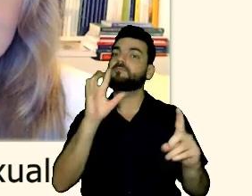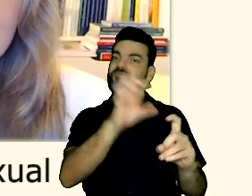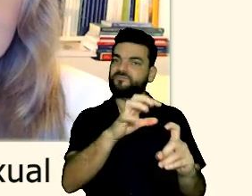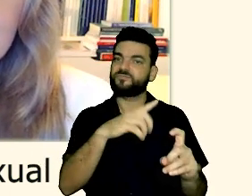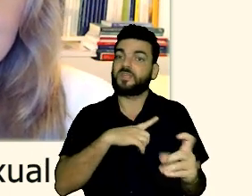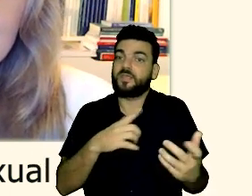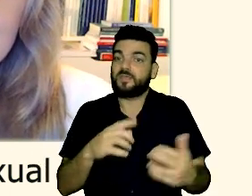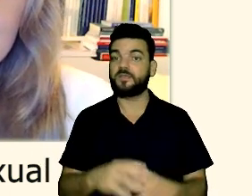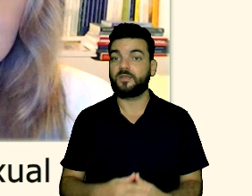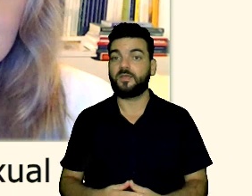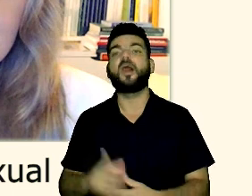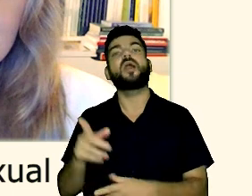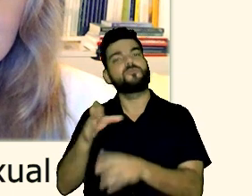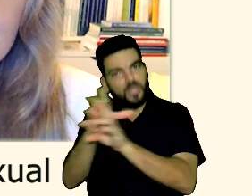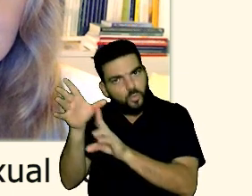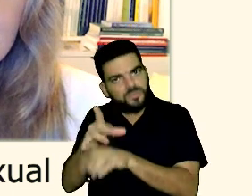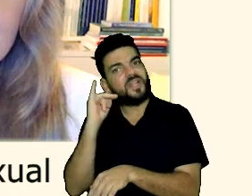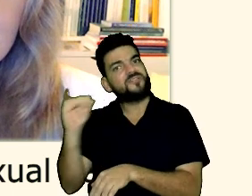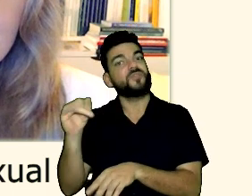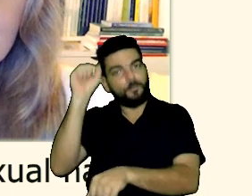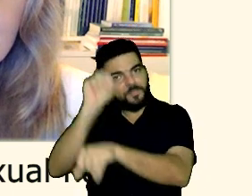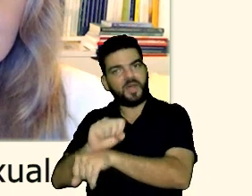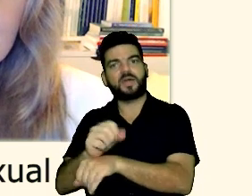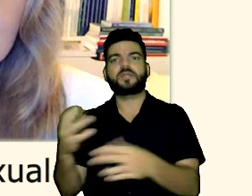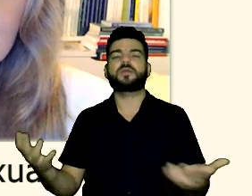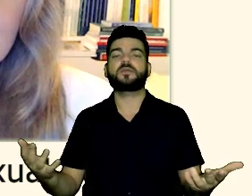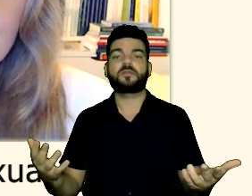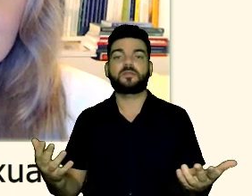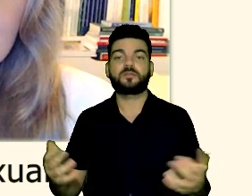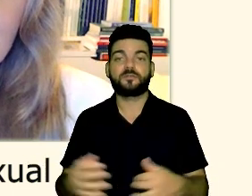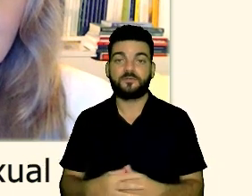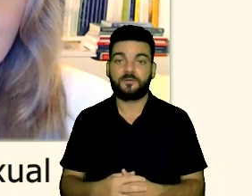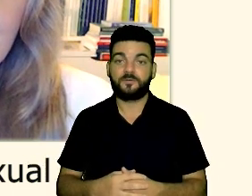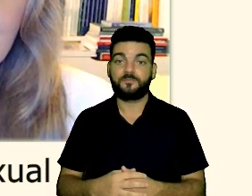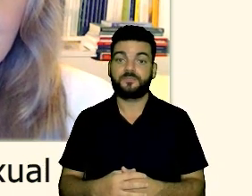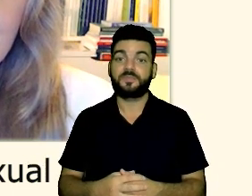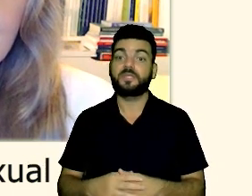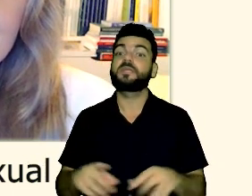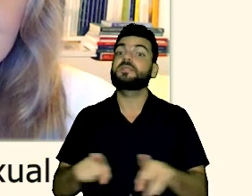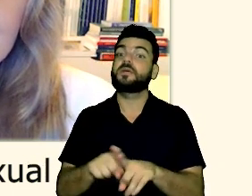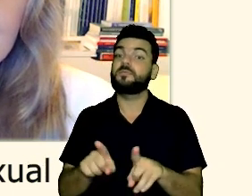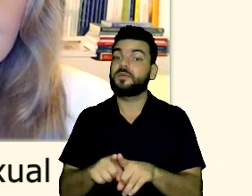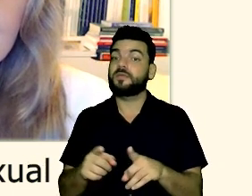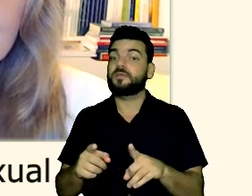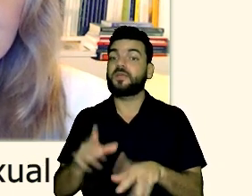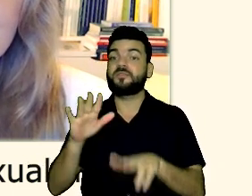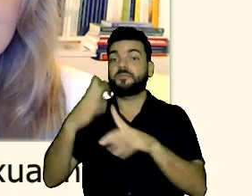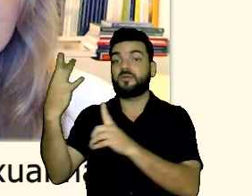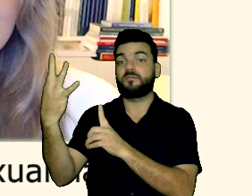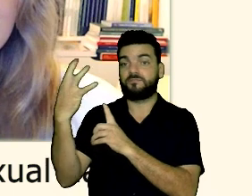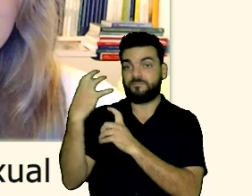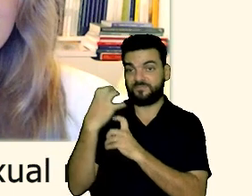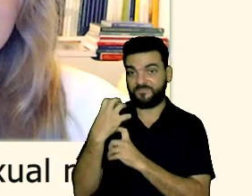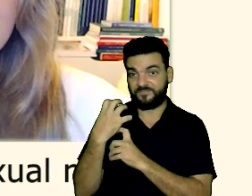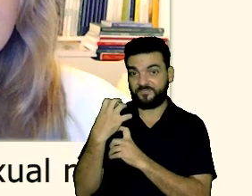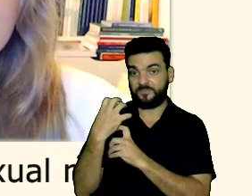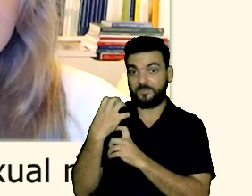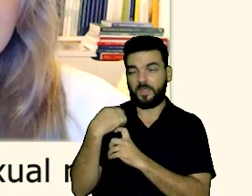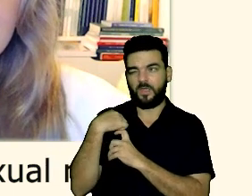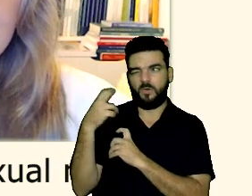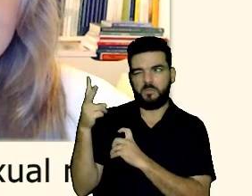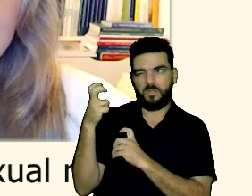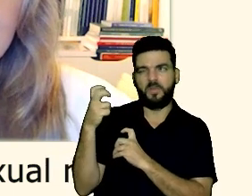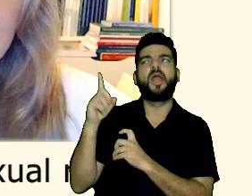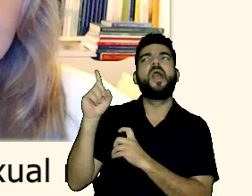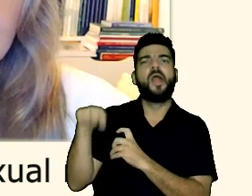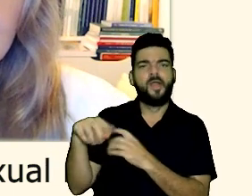também para aquele que acaba sendo o sujeito do assédio, para que ele possa perceber que aquilo não é um ambiente de trabalho normal, que aquela